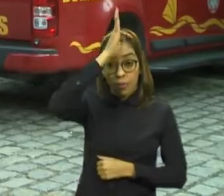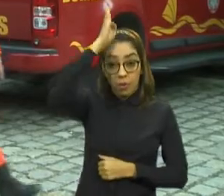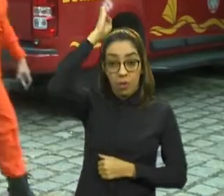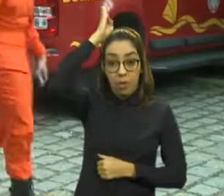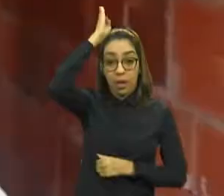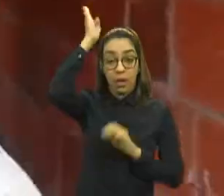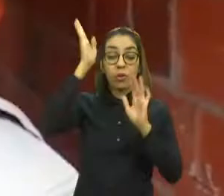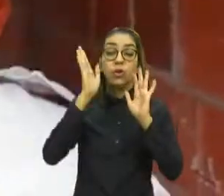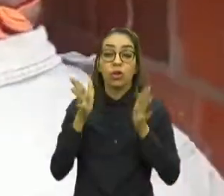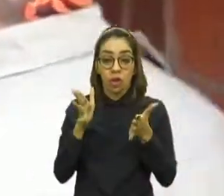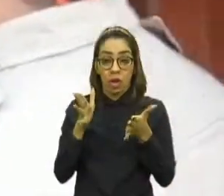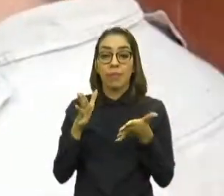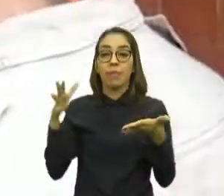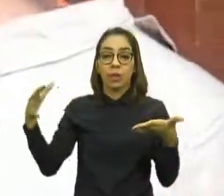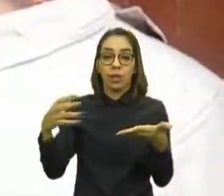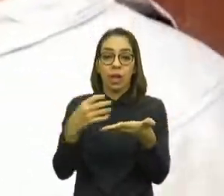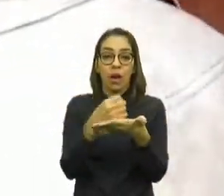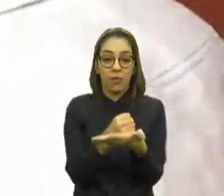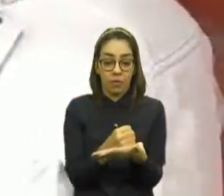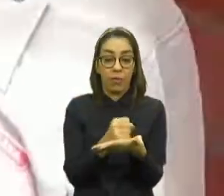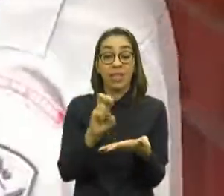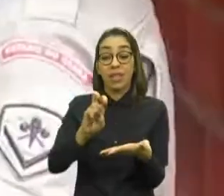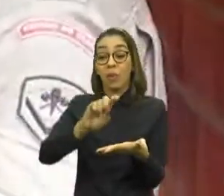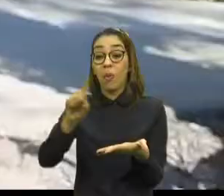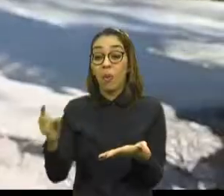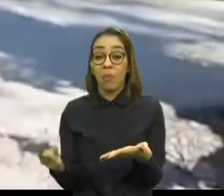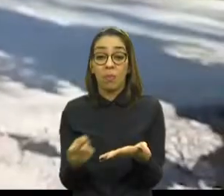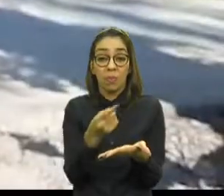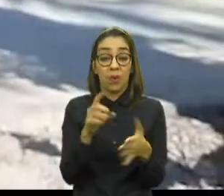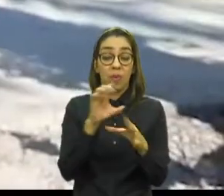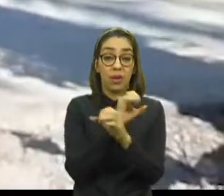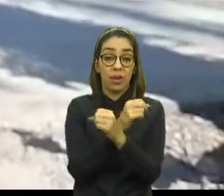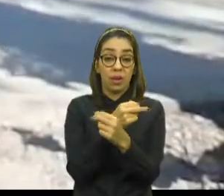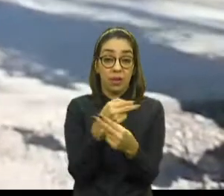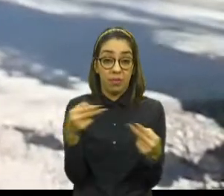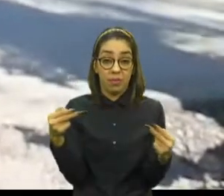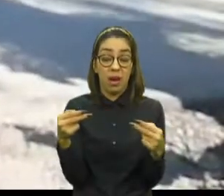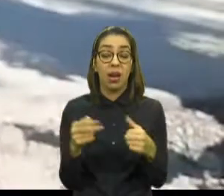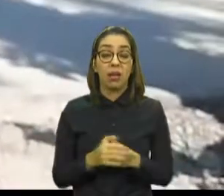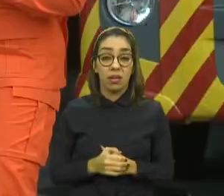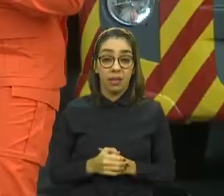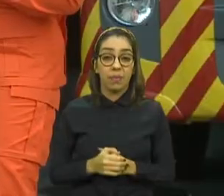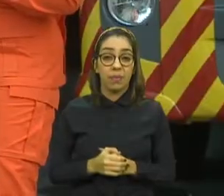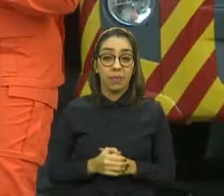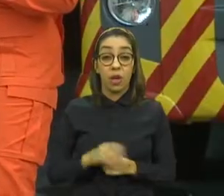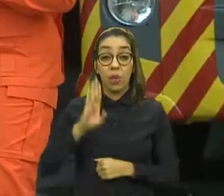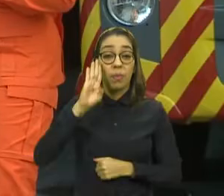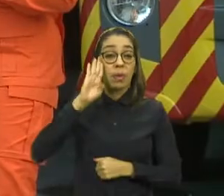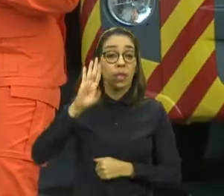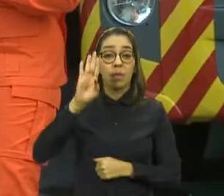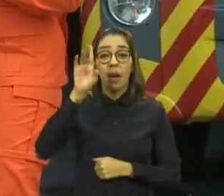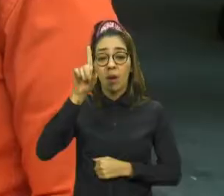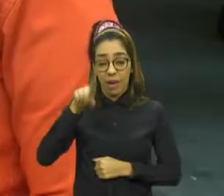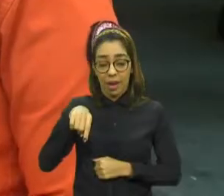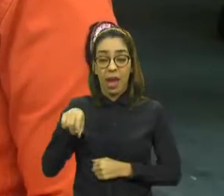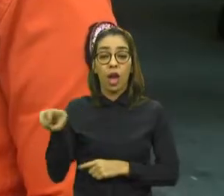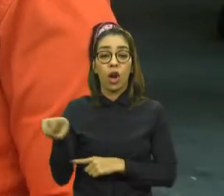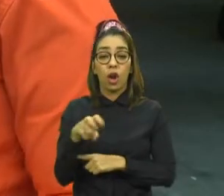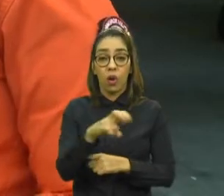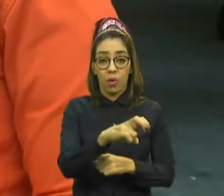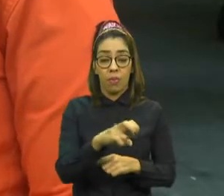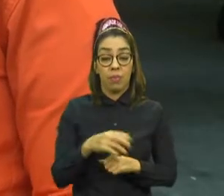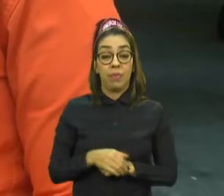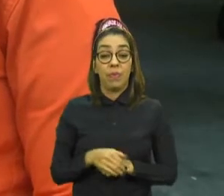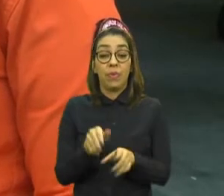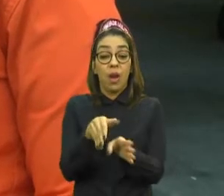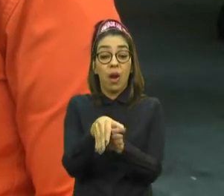em 2021, 400 só em setembro. Entre os principais estão as cobras. As principais orientações, especialmente para